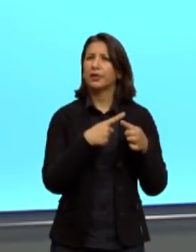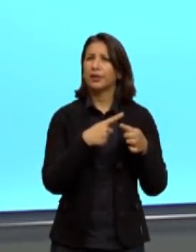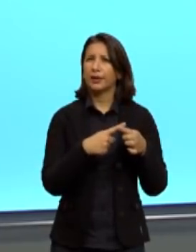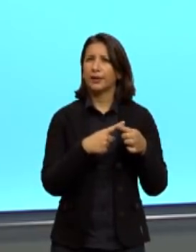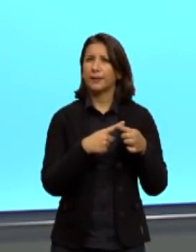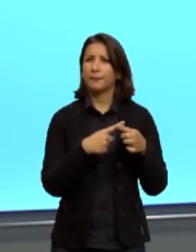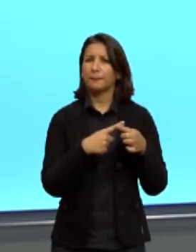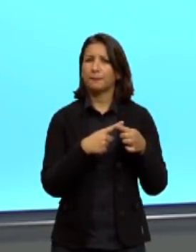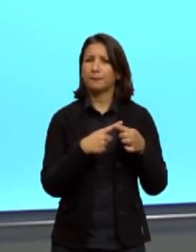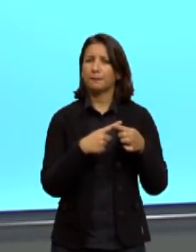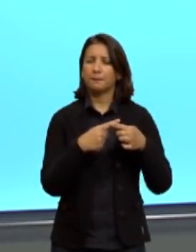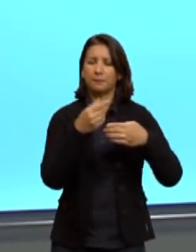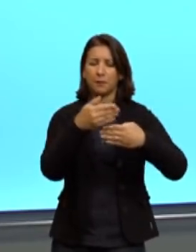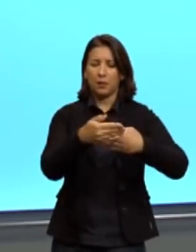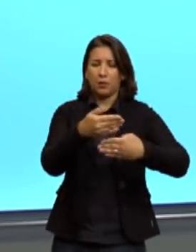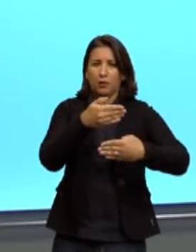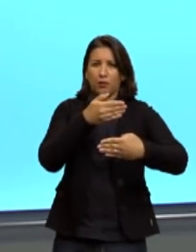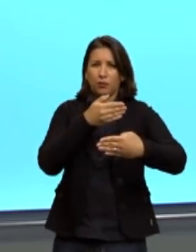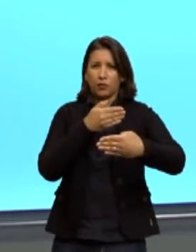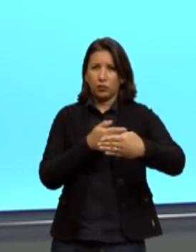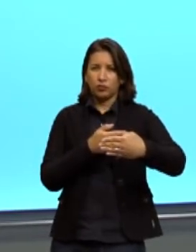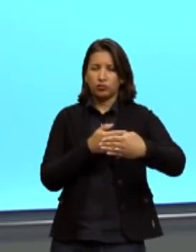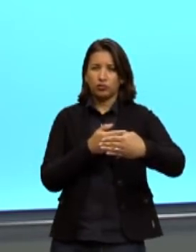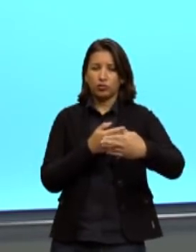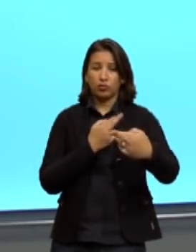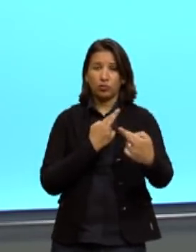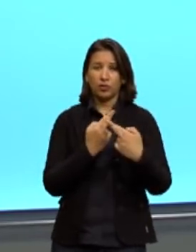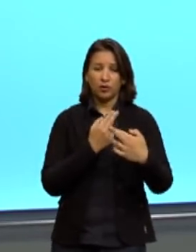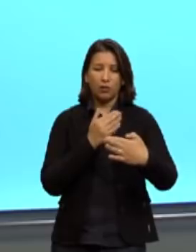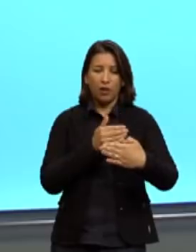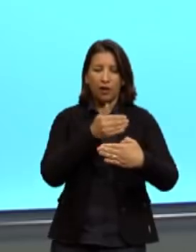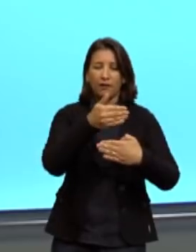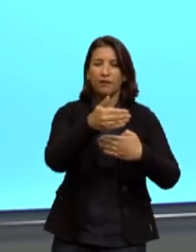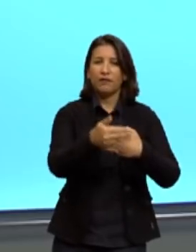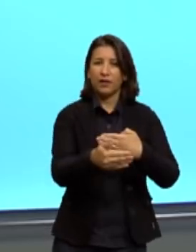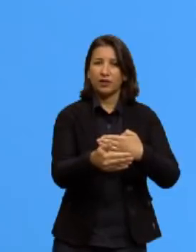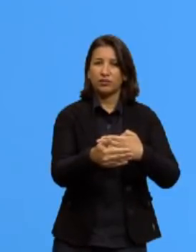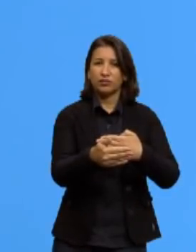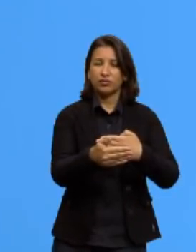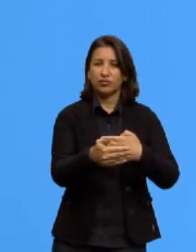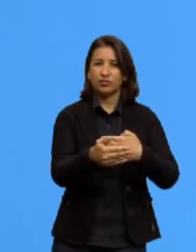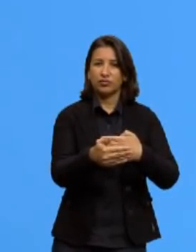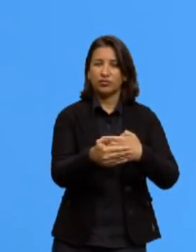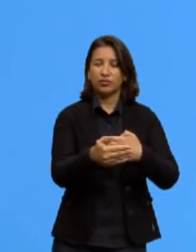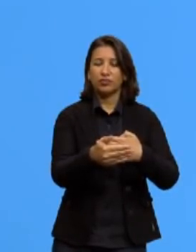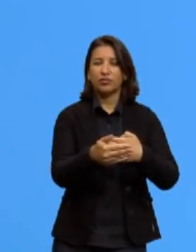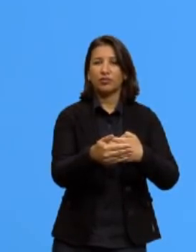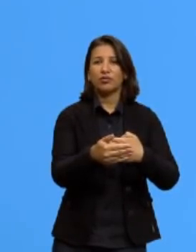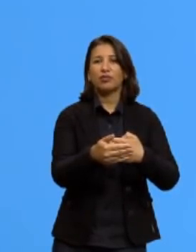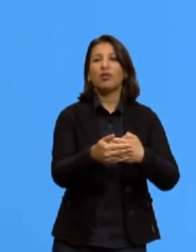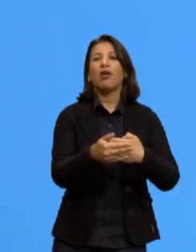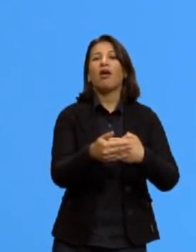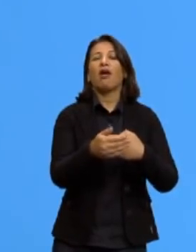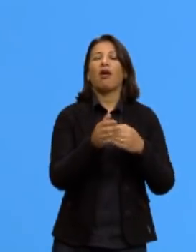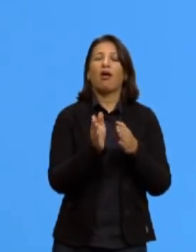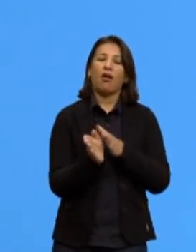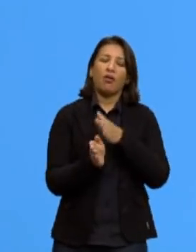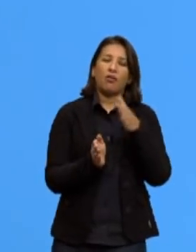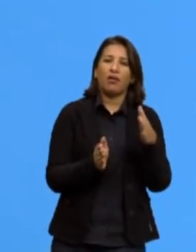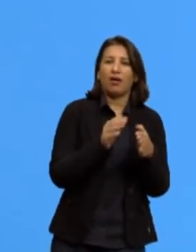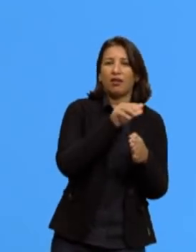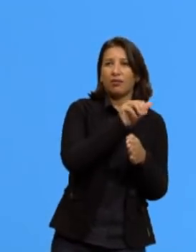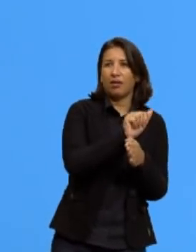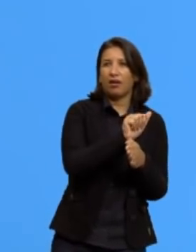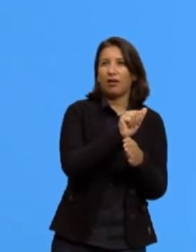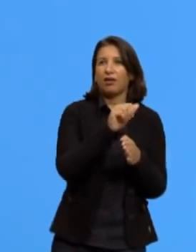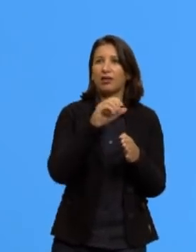é os fundos do terreno em relação à frente do terreno para lá do ar então é o lado do terreno b para